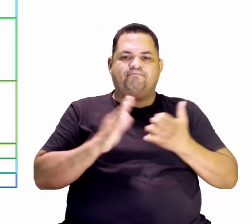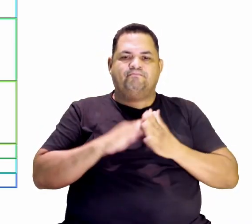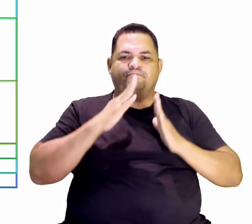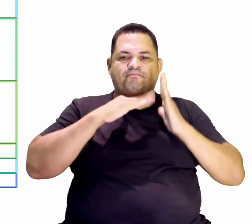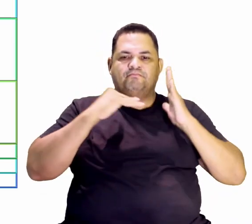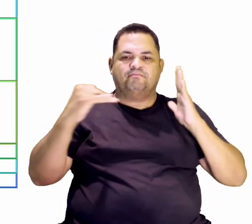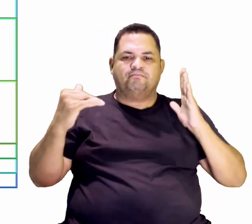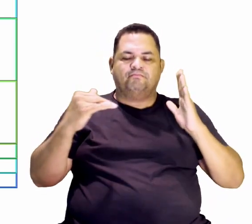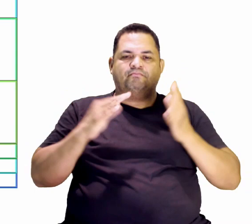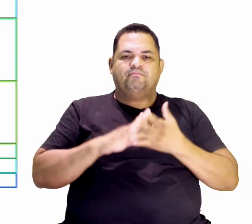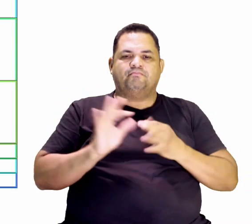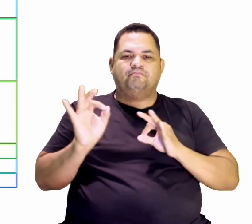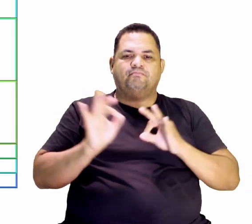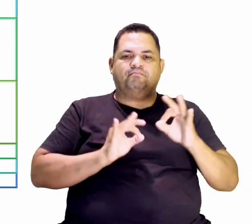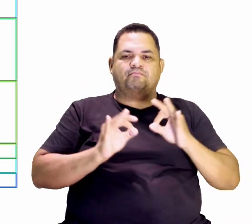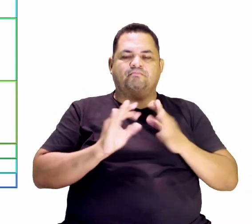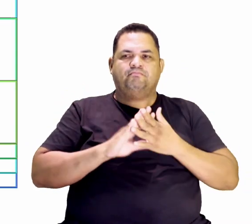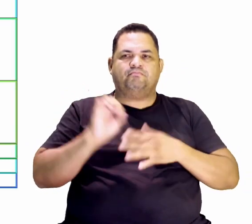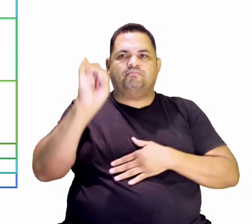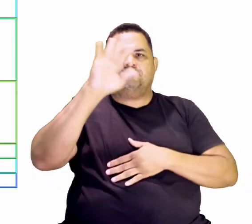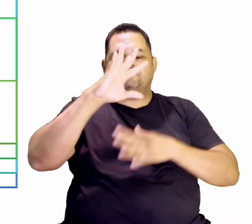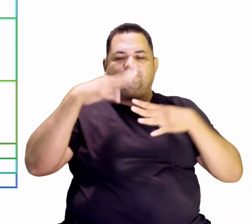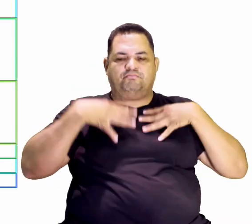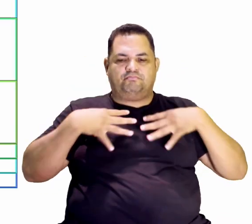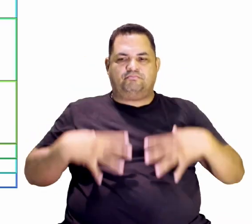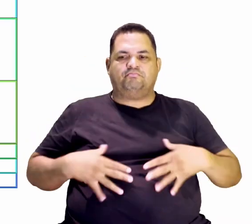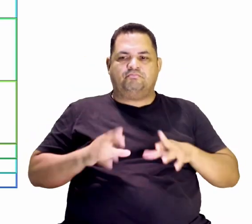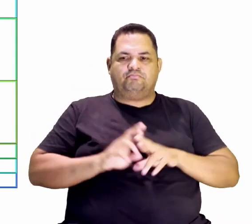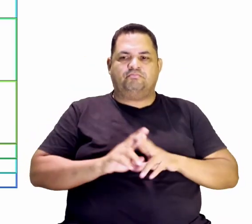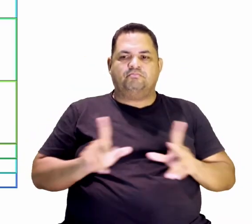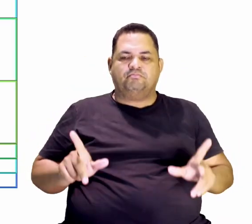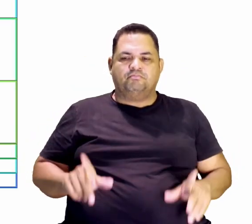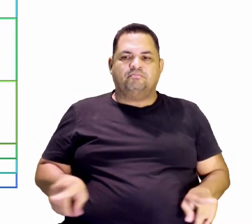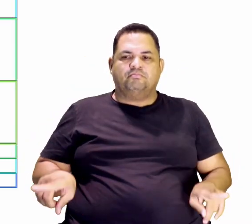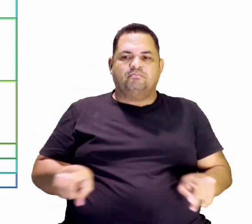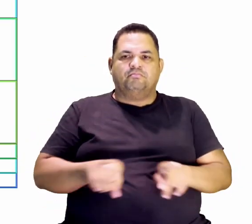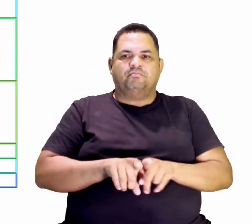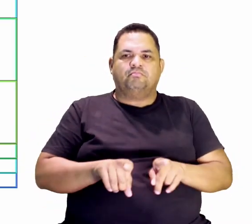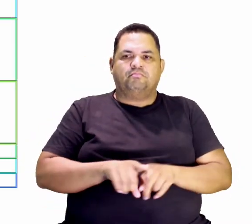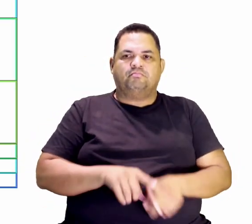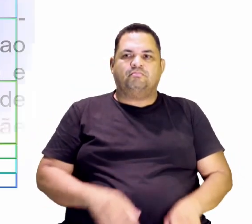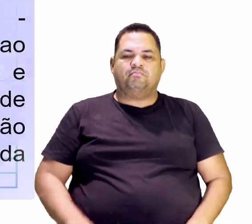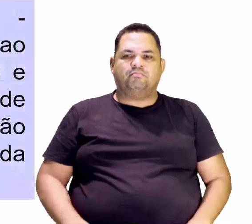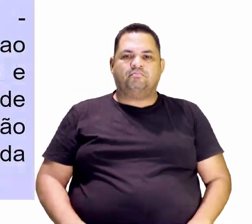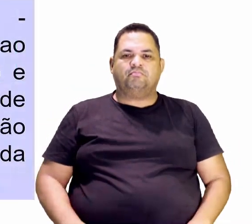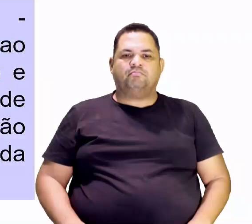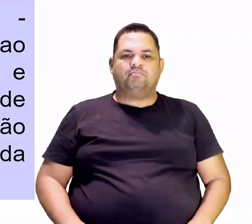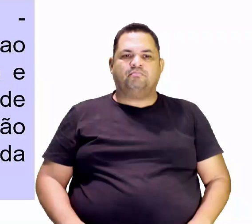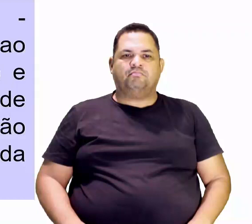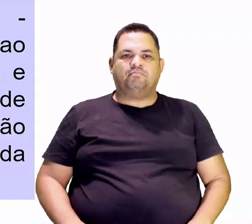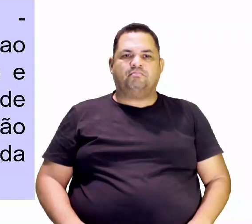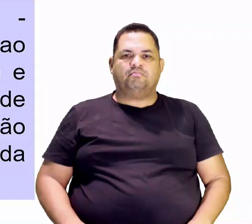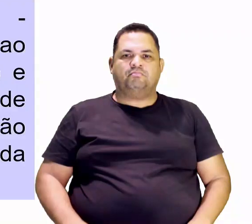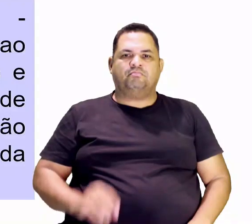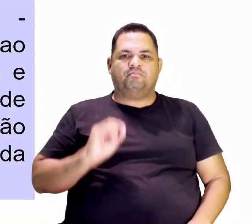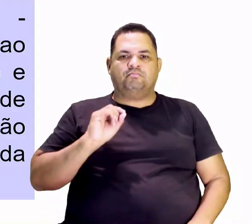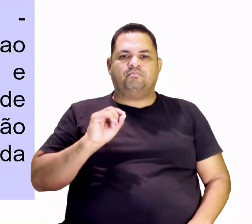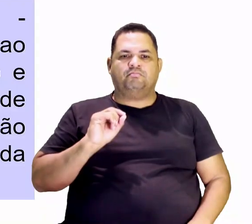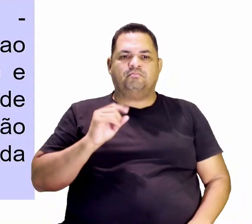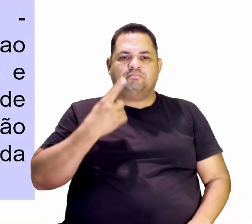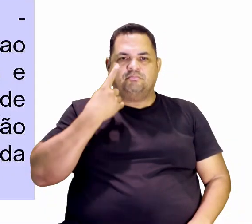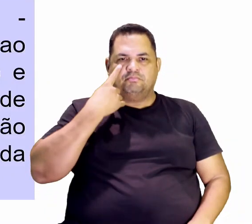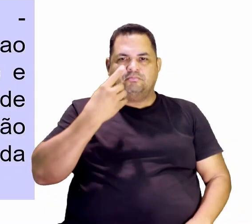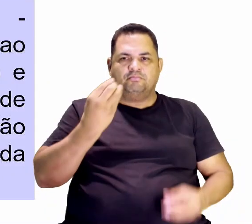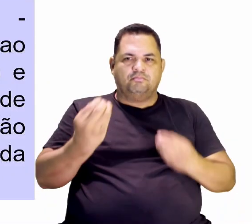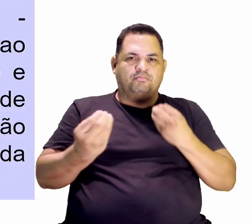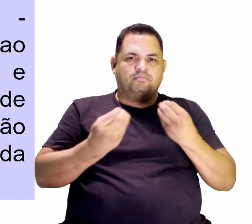estéticos, padrões de imagem corporal são diferenciados também. Nisso, o que a gente viu? Como que a